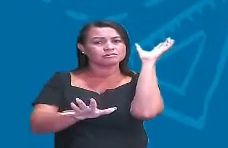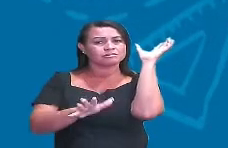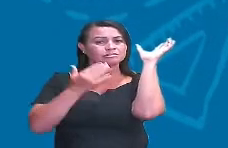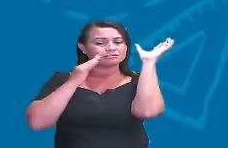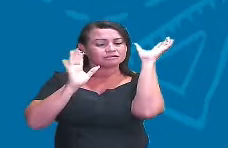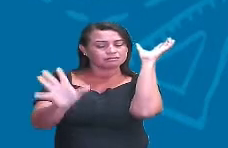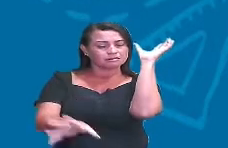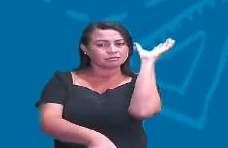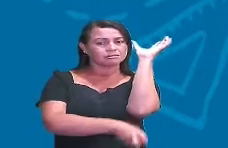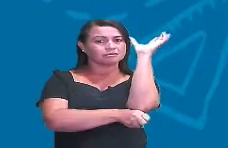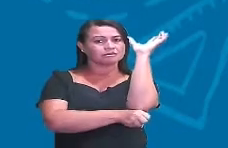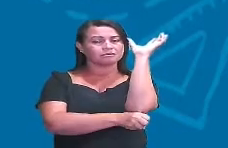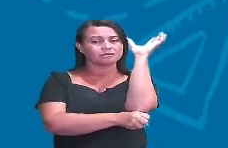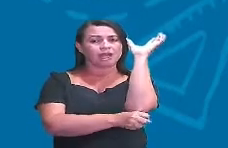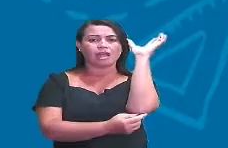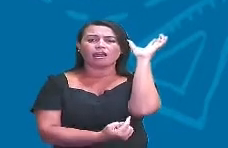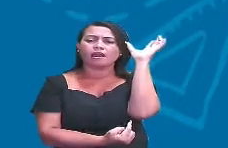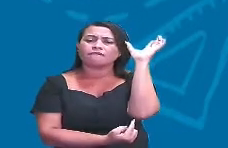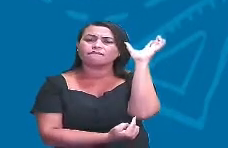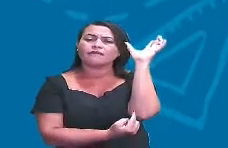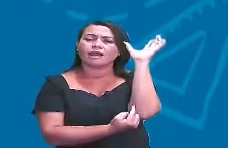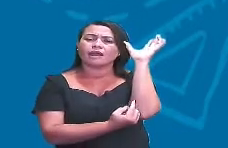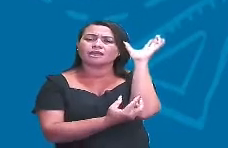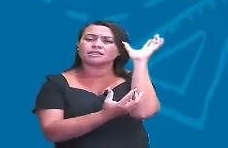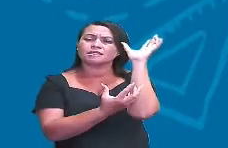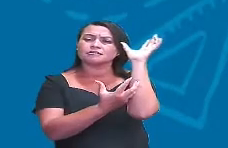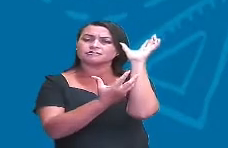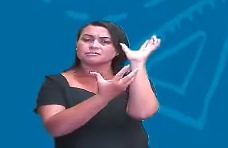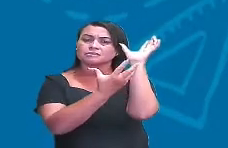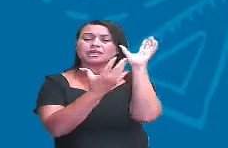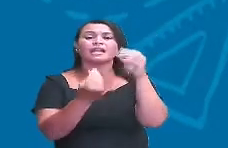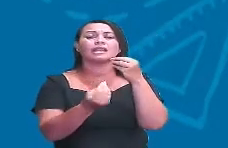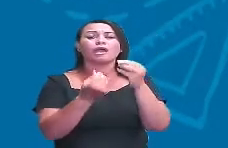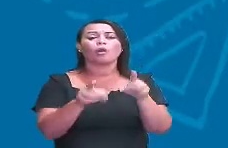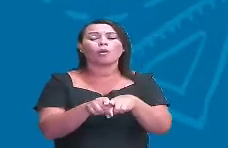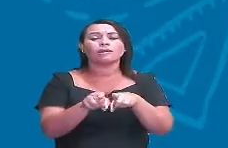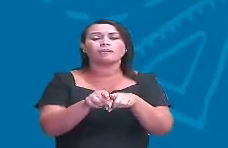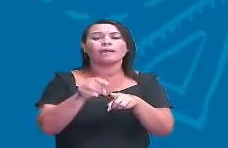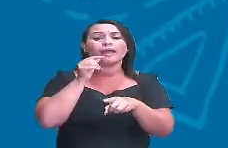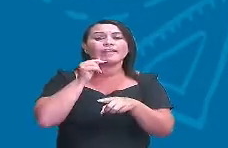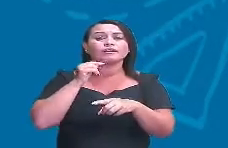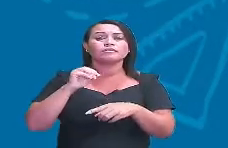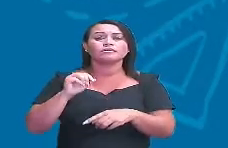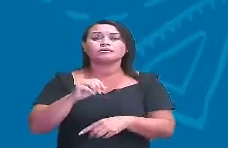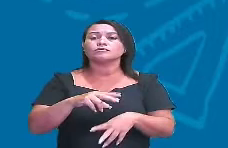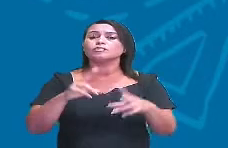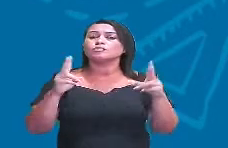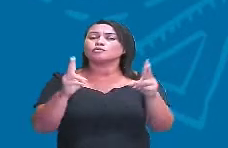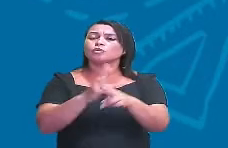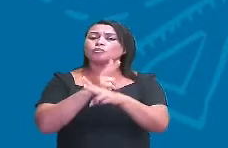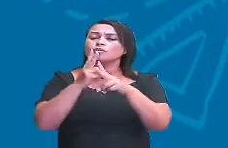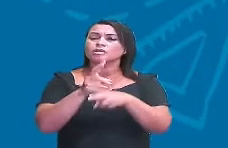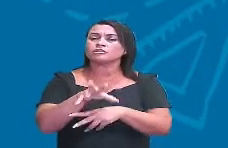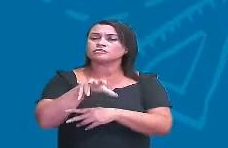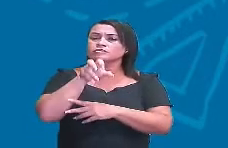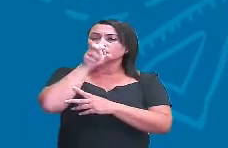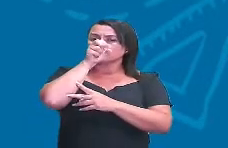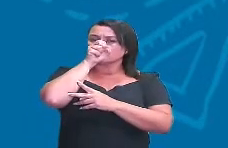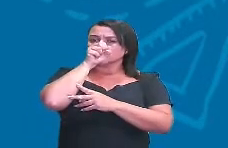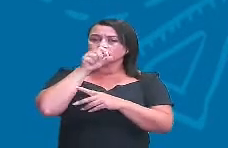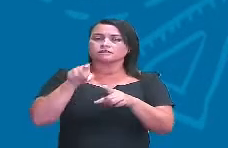minerais. E ela vai extrair da atmosfera, do ar que nós